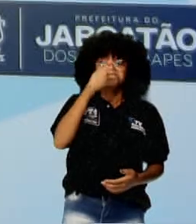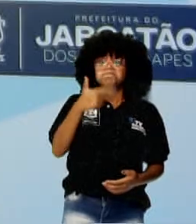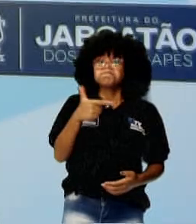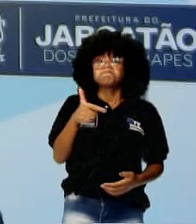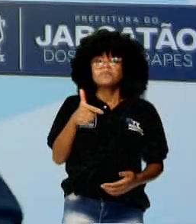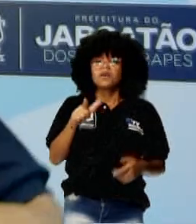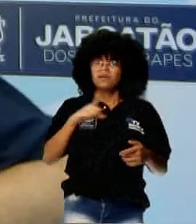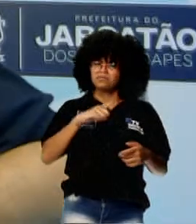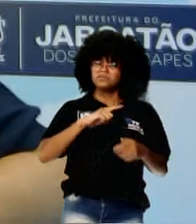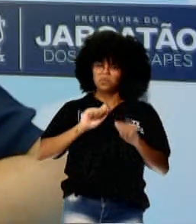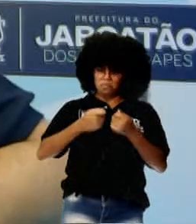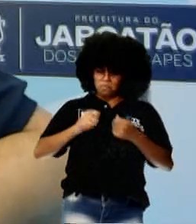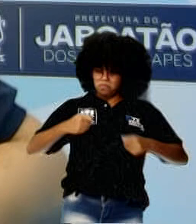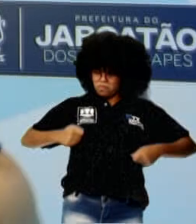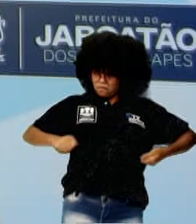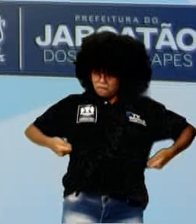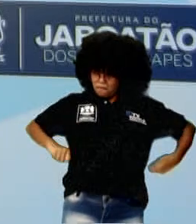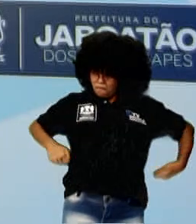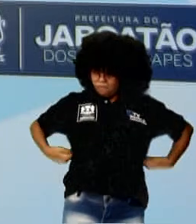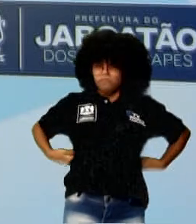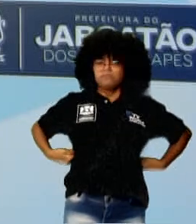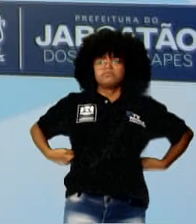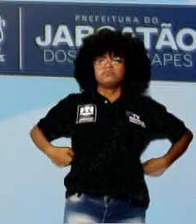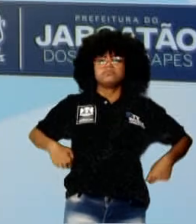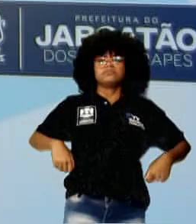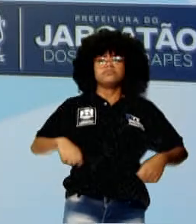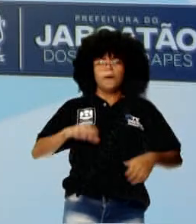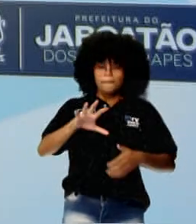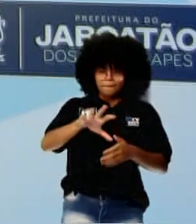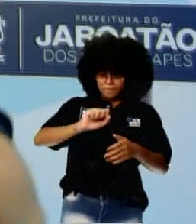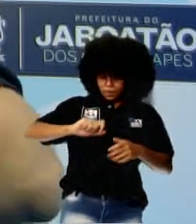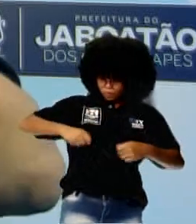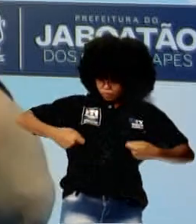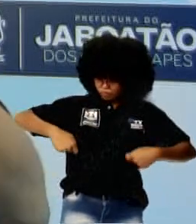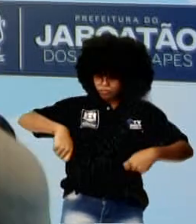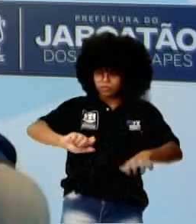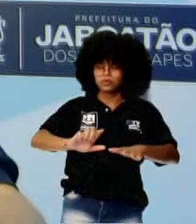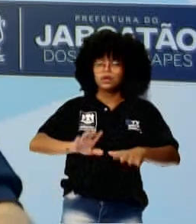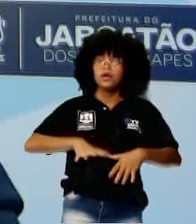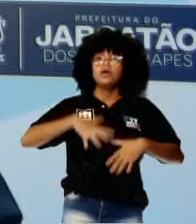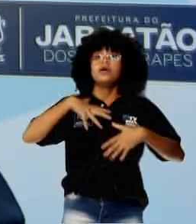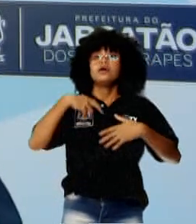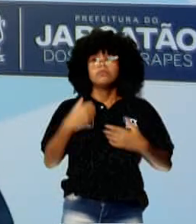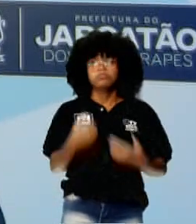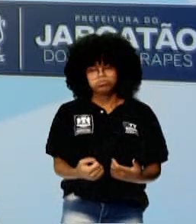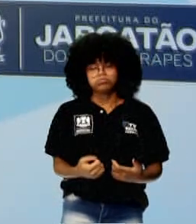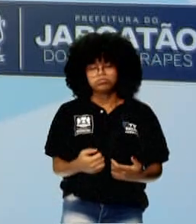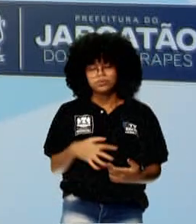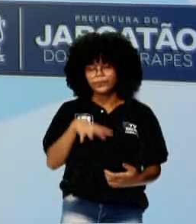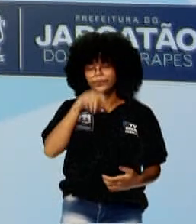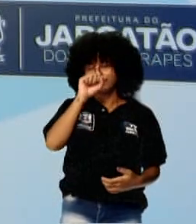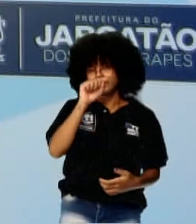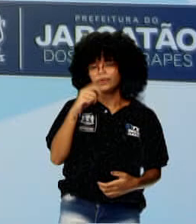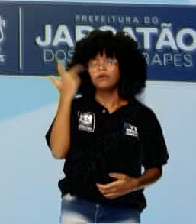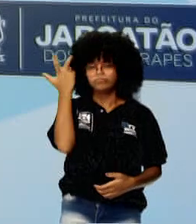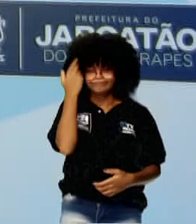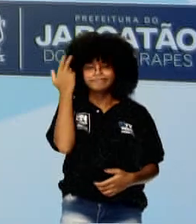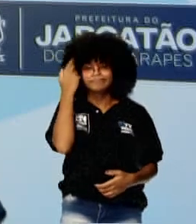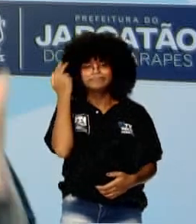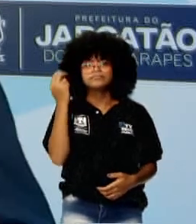um cordão amarrado na sua roupa. Retiraram e Branca de Neve prontamente voltou a respirar